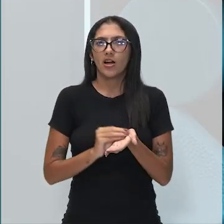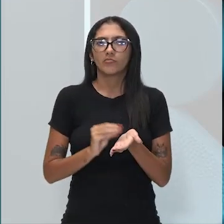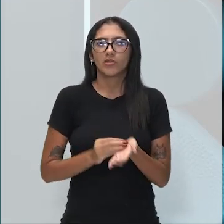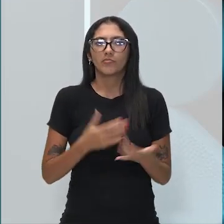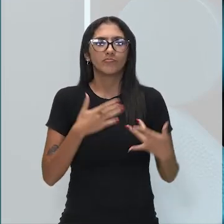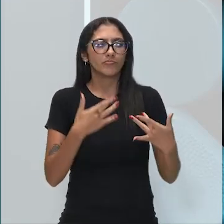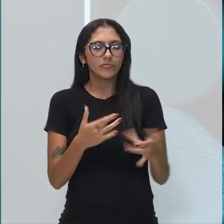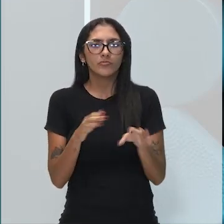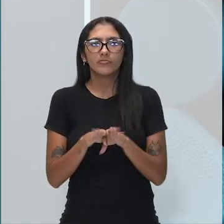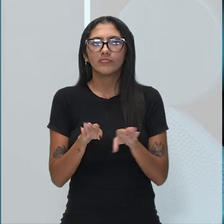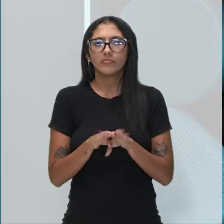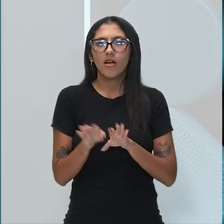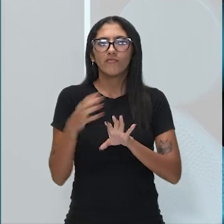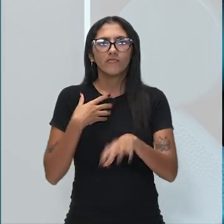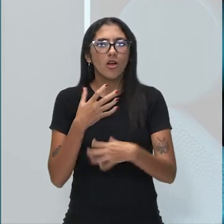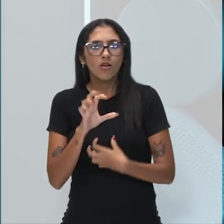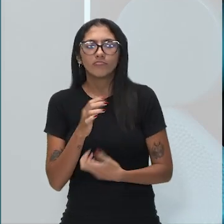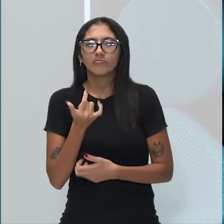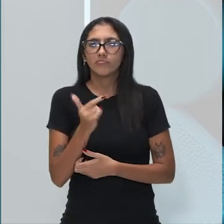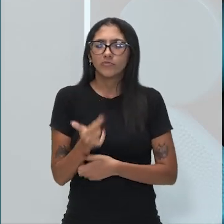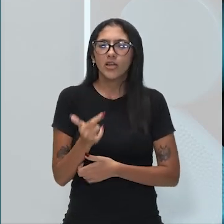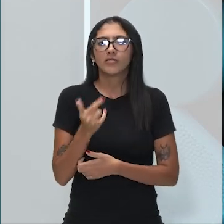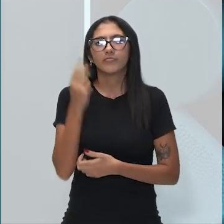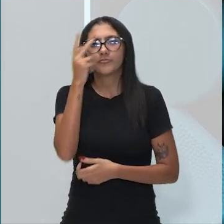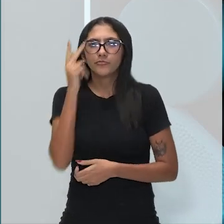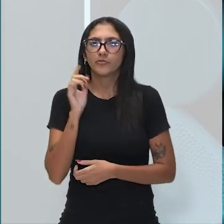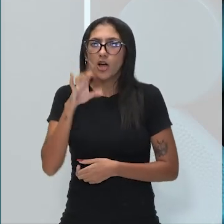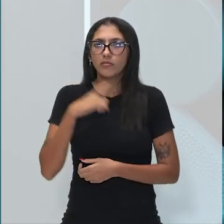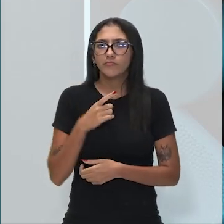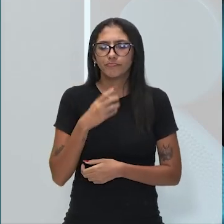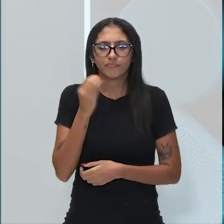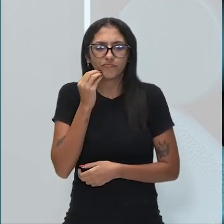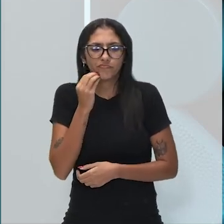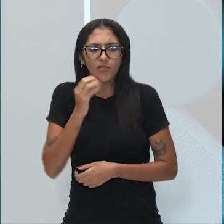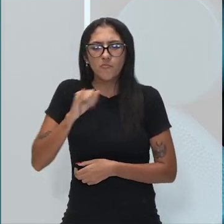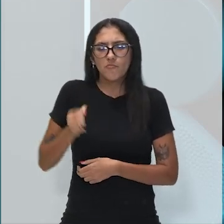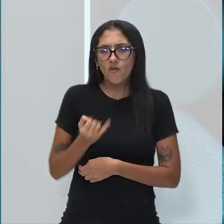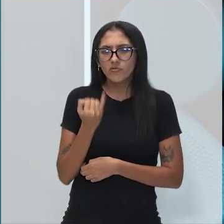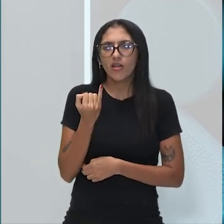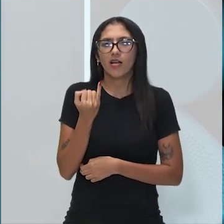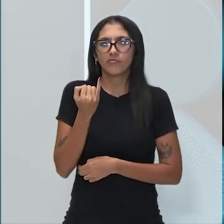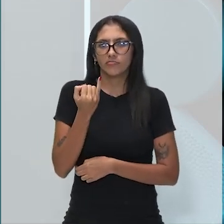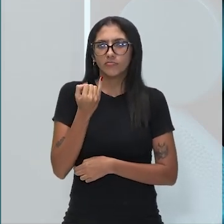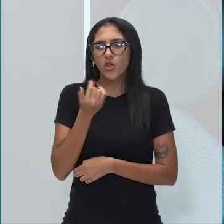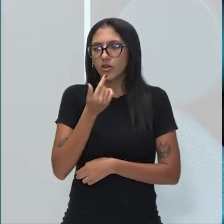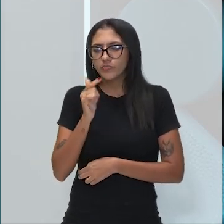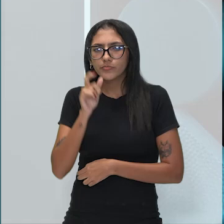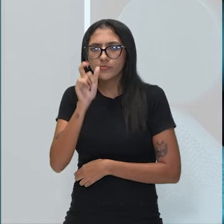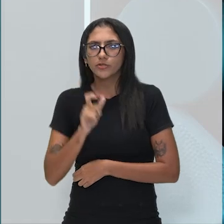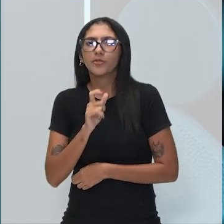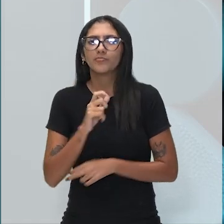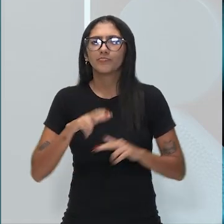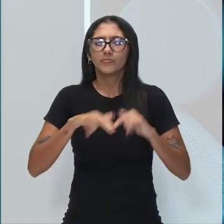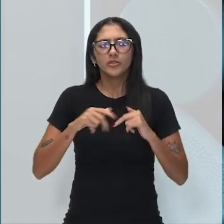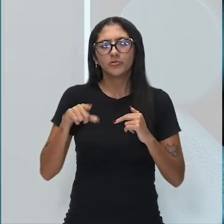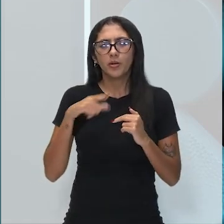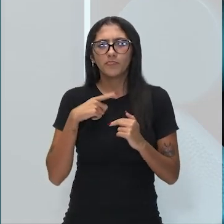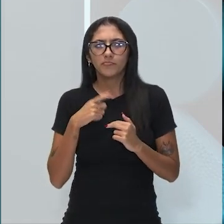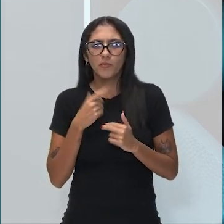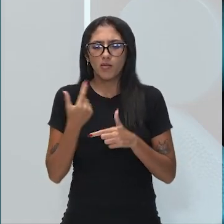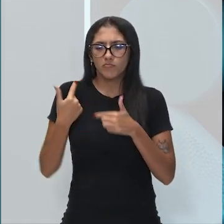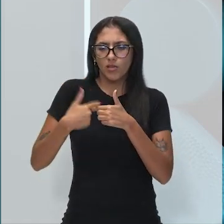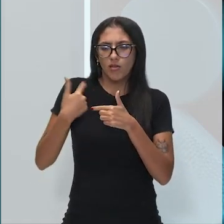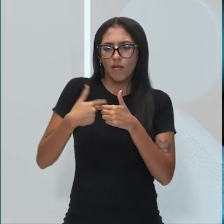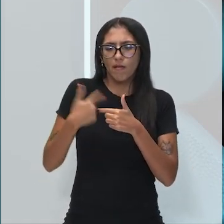com má intenções, pessoas que querem se dar bem e para isso acabam pisando em cima de outras